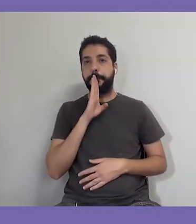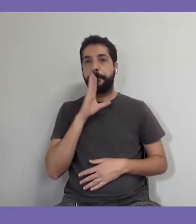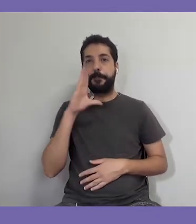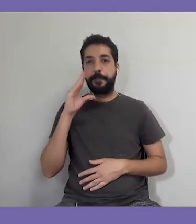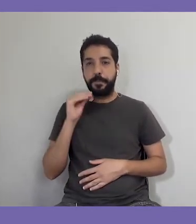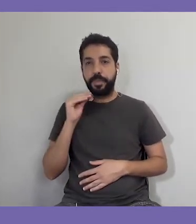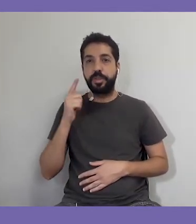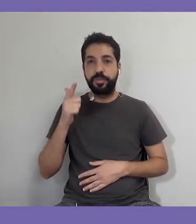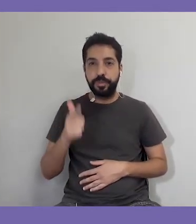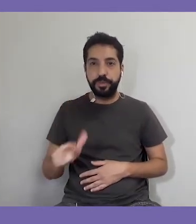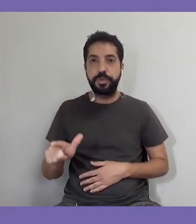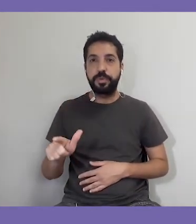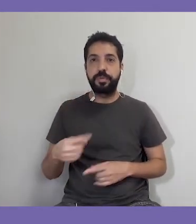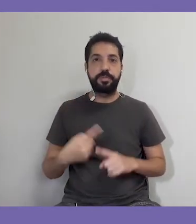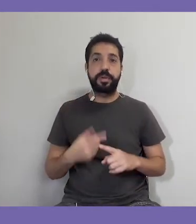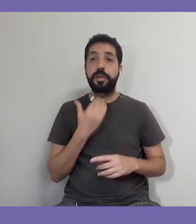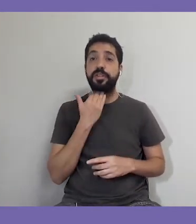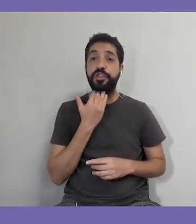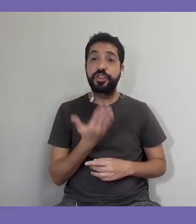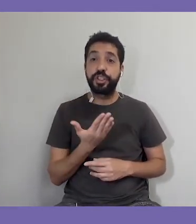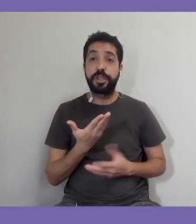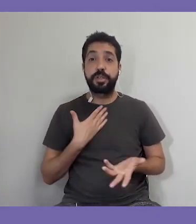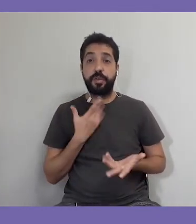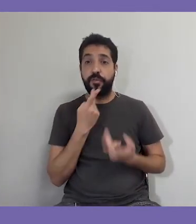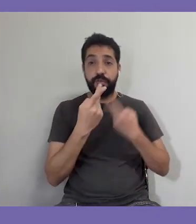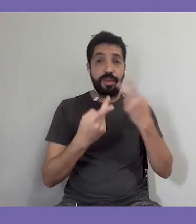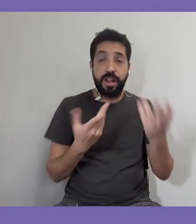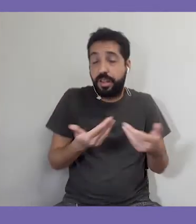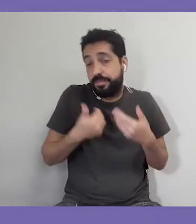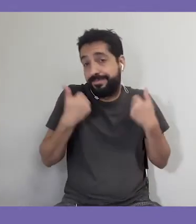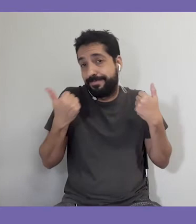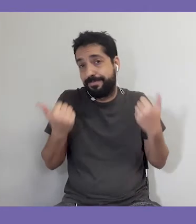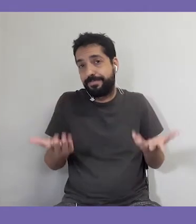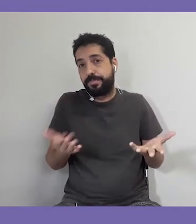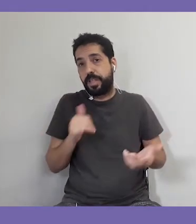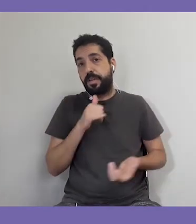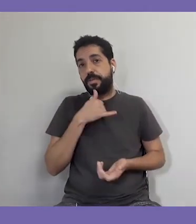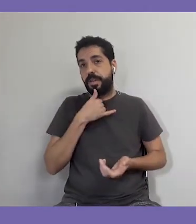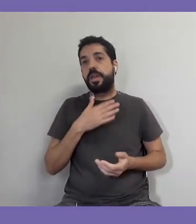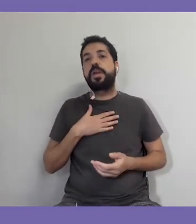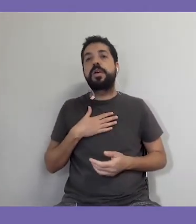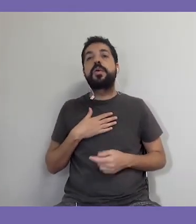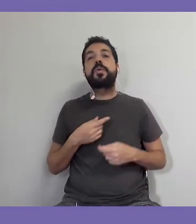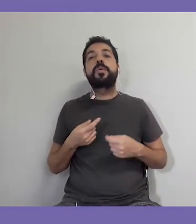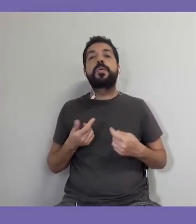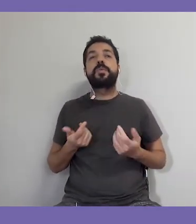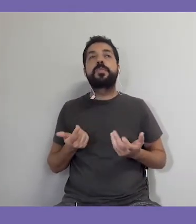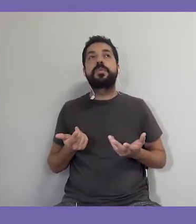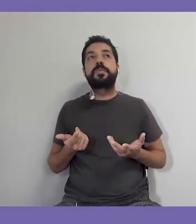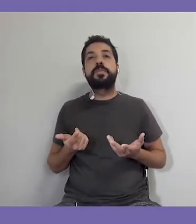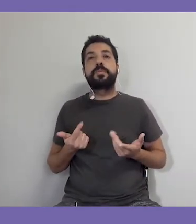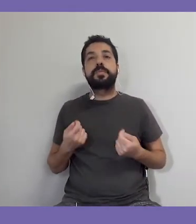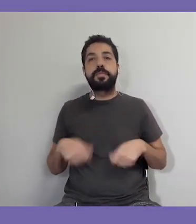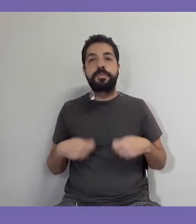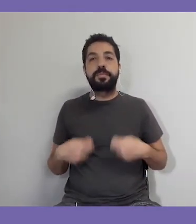me calei, né? Porque não vai adiantar mesmo, então não, eu tive